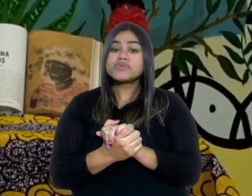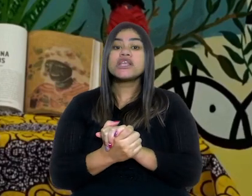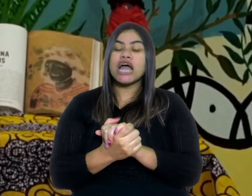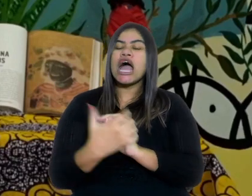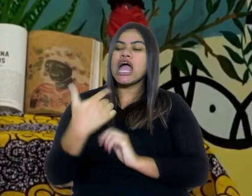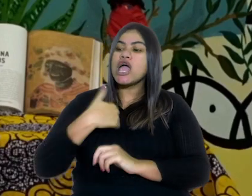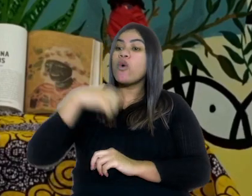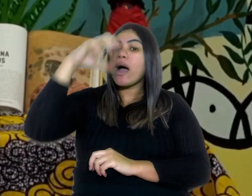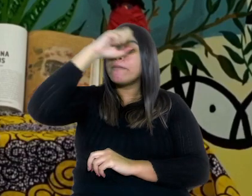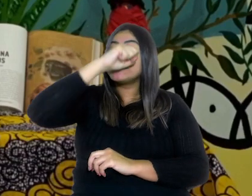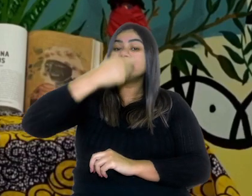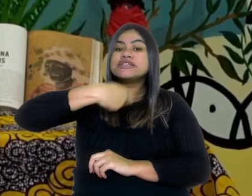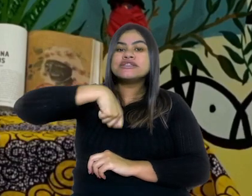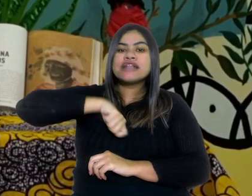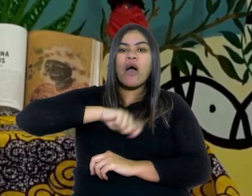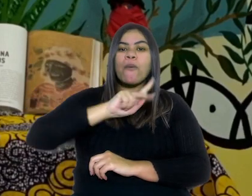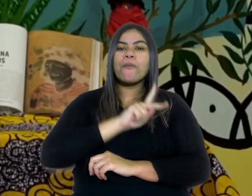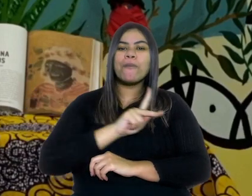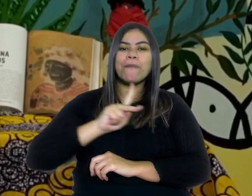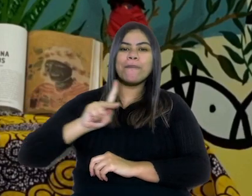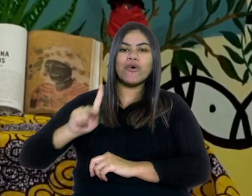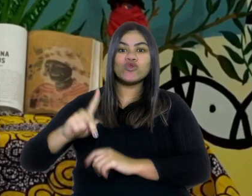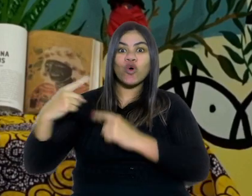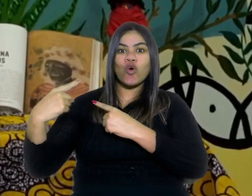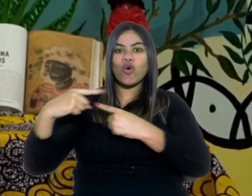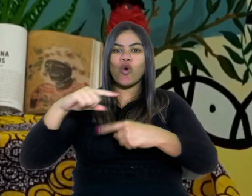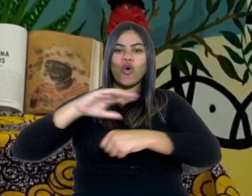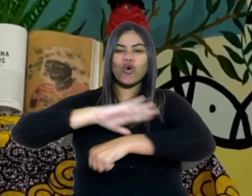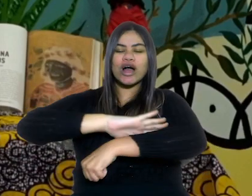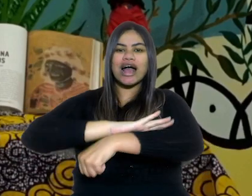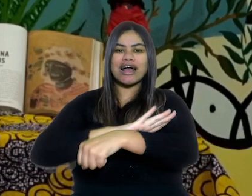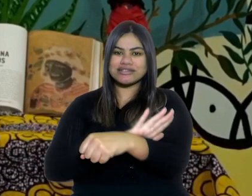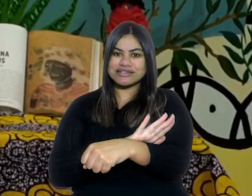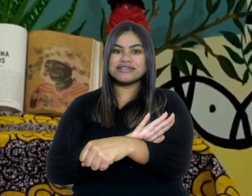escola. Eu fui aprendendo a ser essa professora